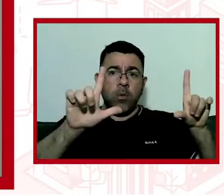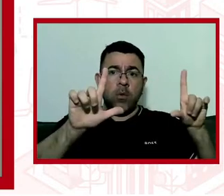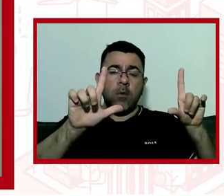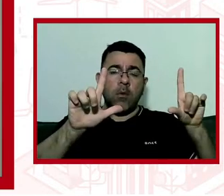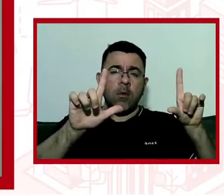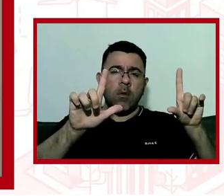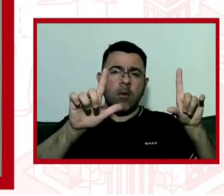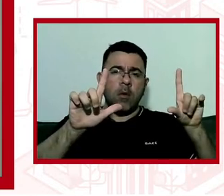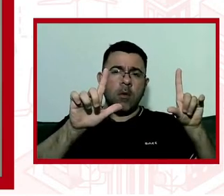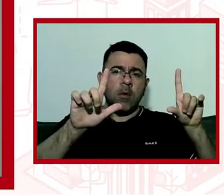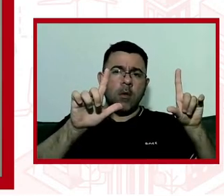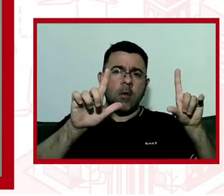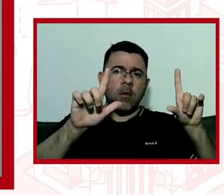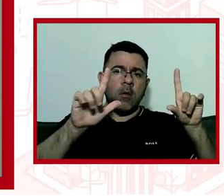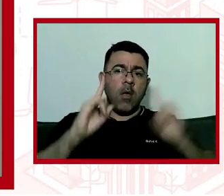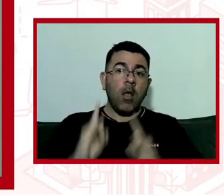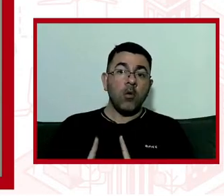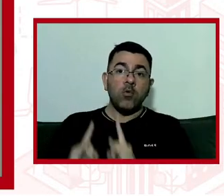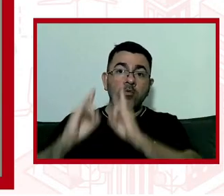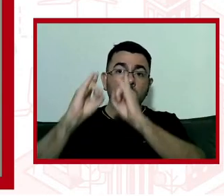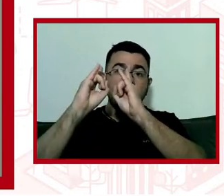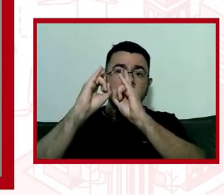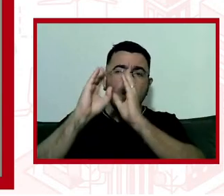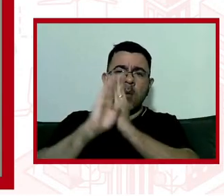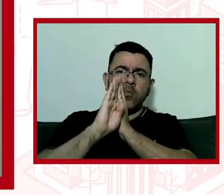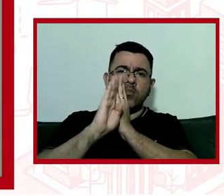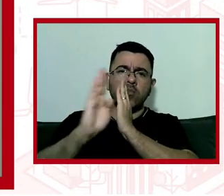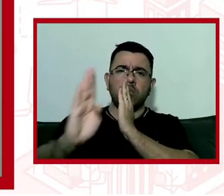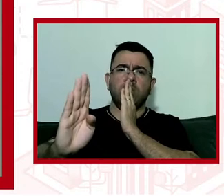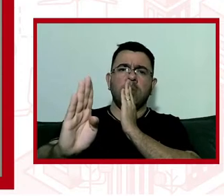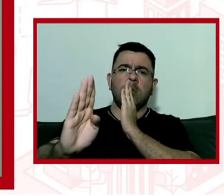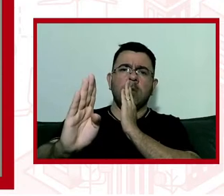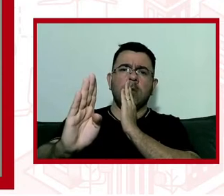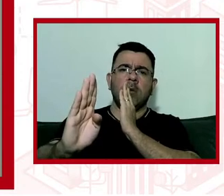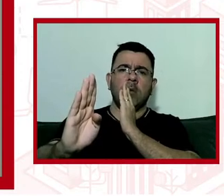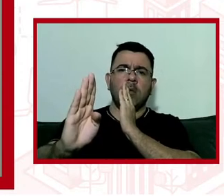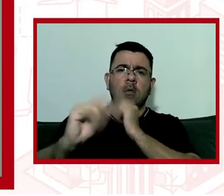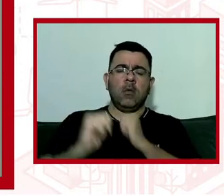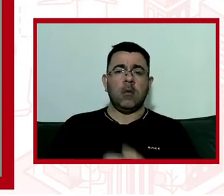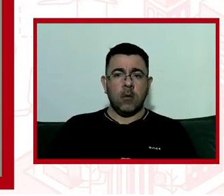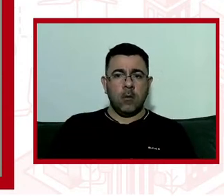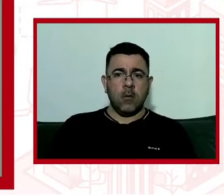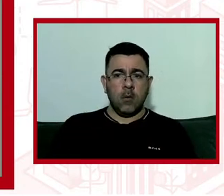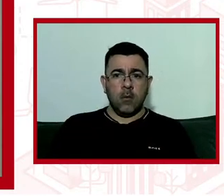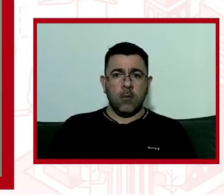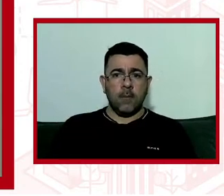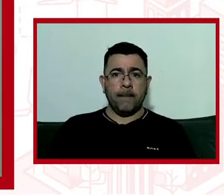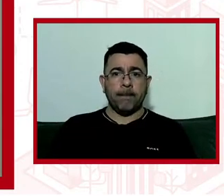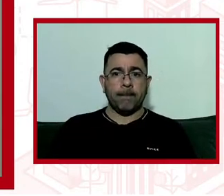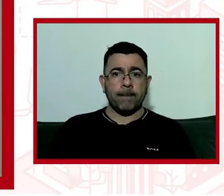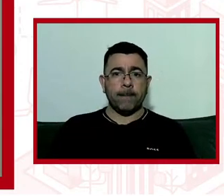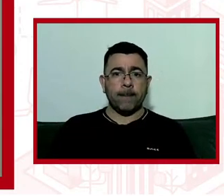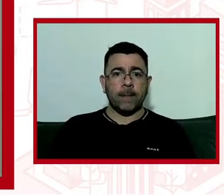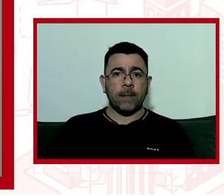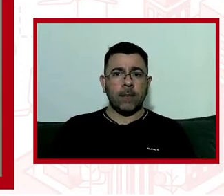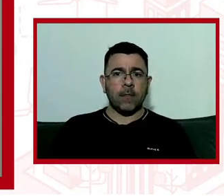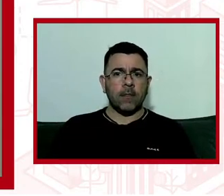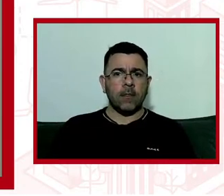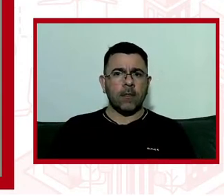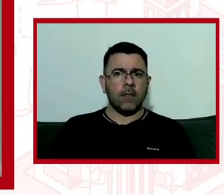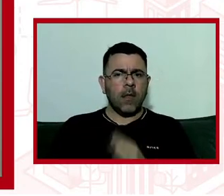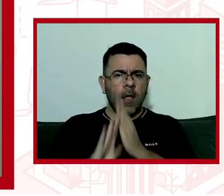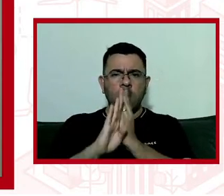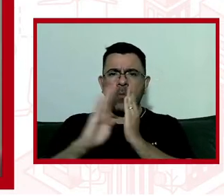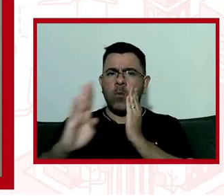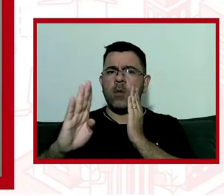hoje que a gente tem a fila de matrícula para creche antigamente não existia fila porque era o